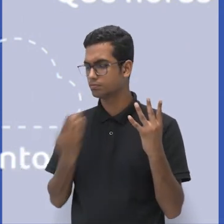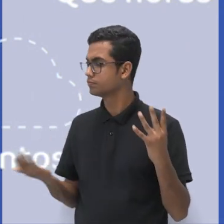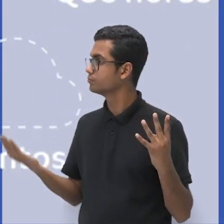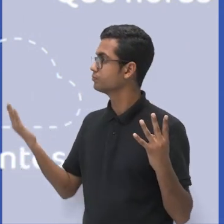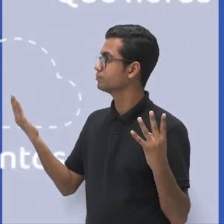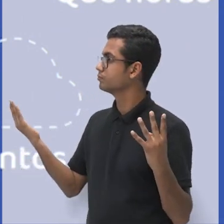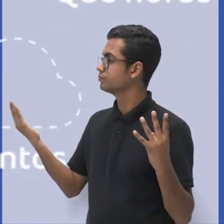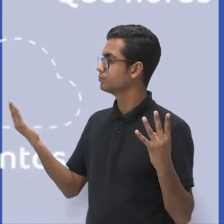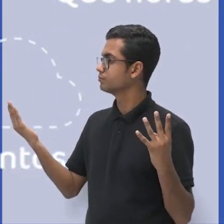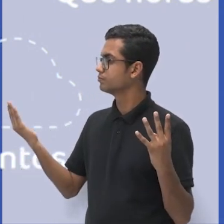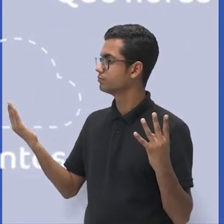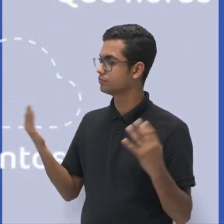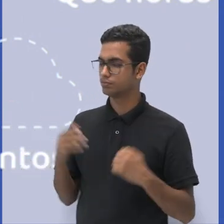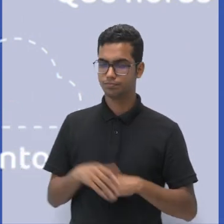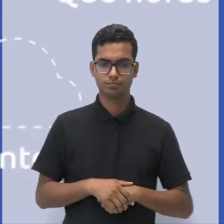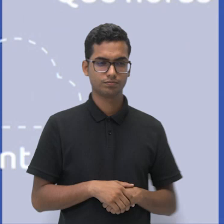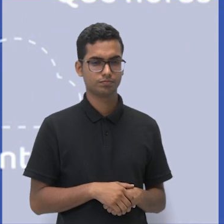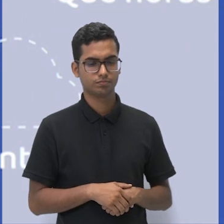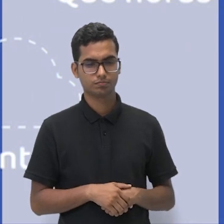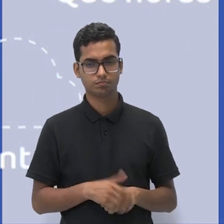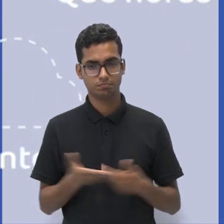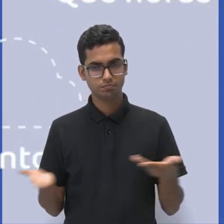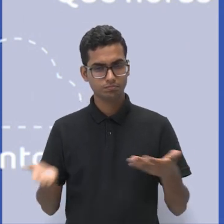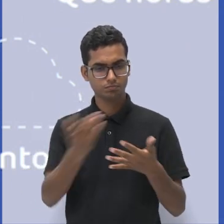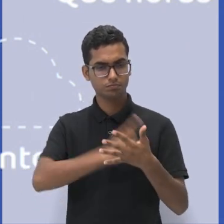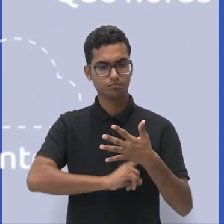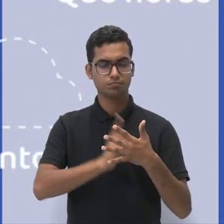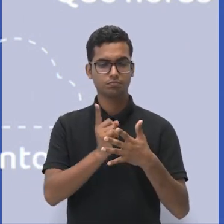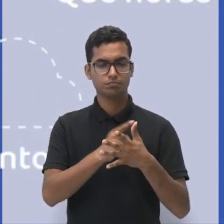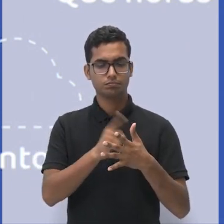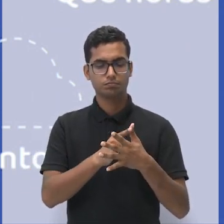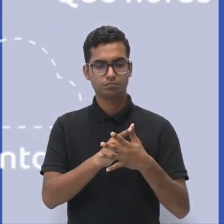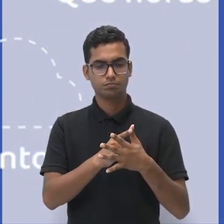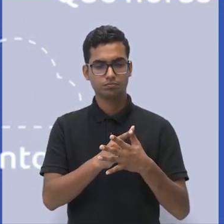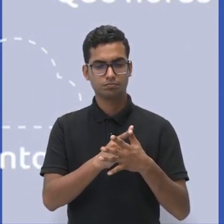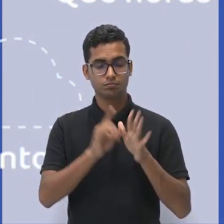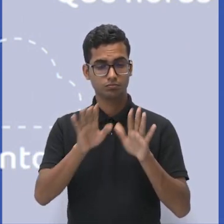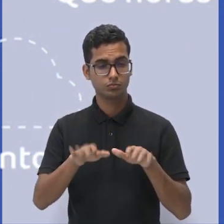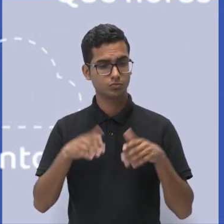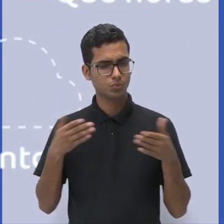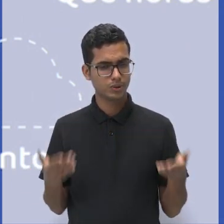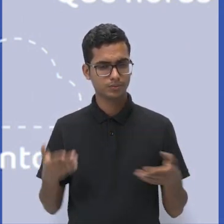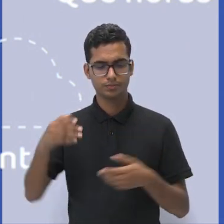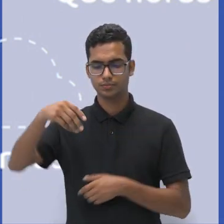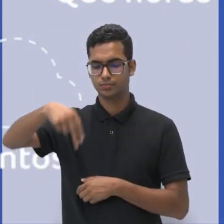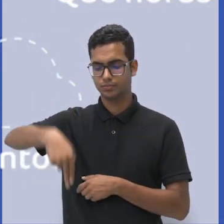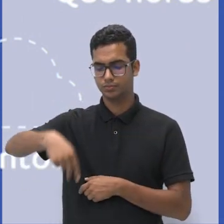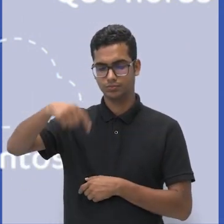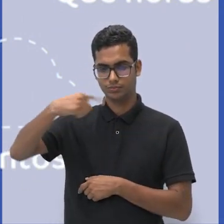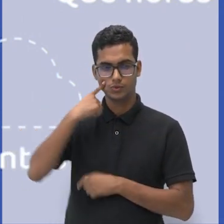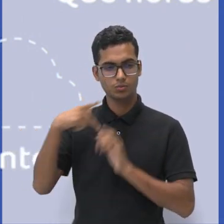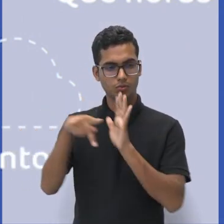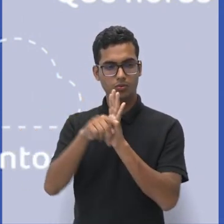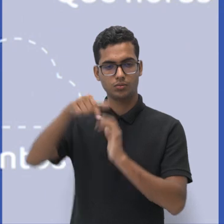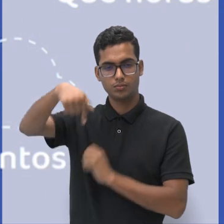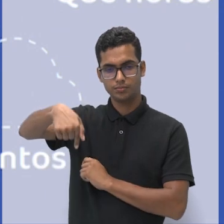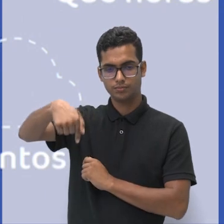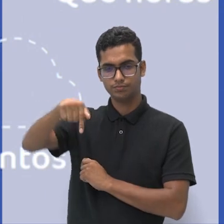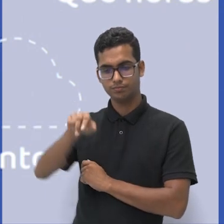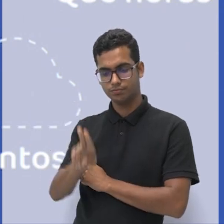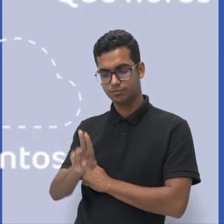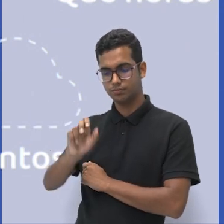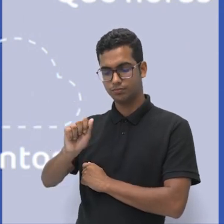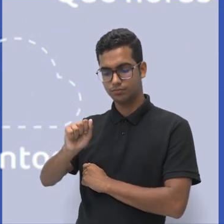time, que horas. E agora eu tenho, deixa eu ver aqui,